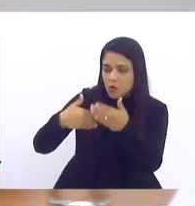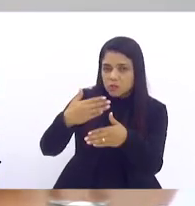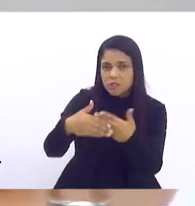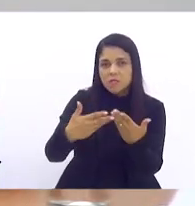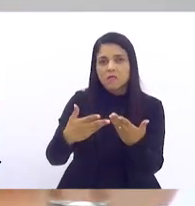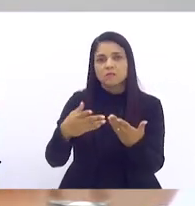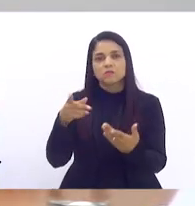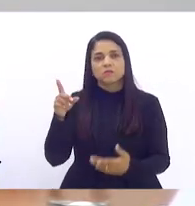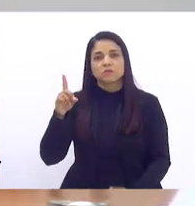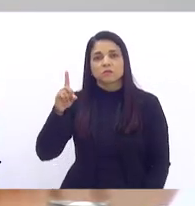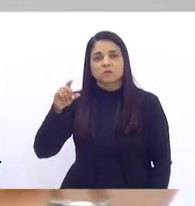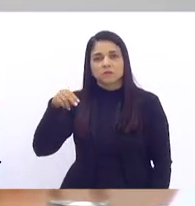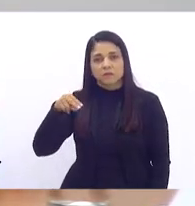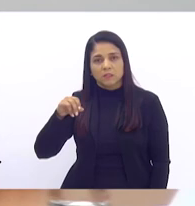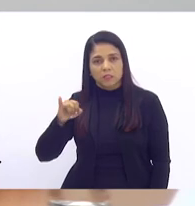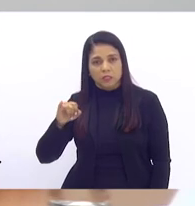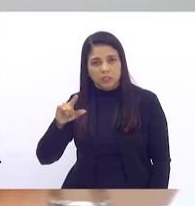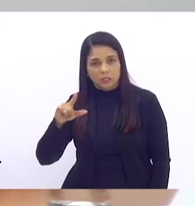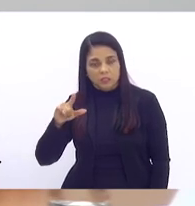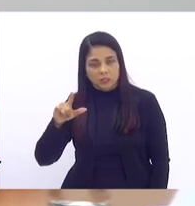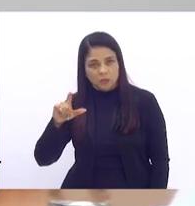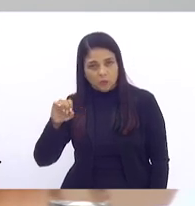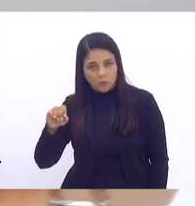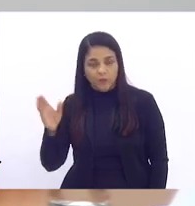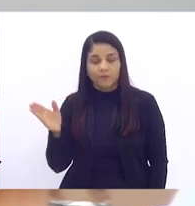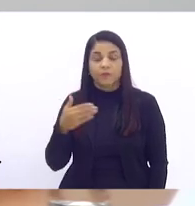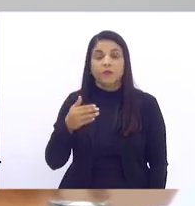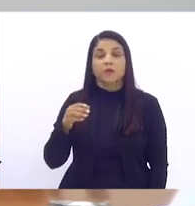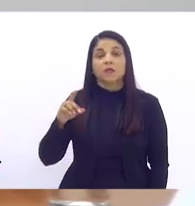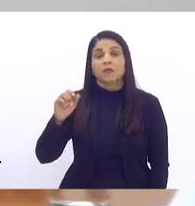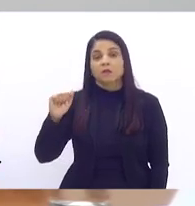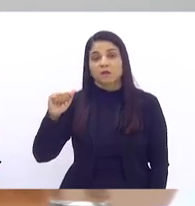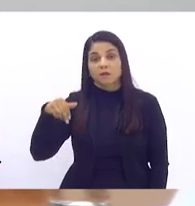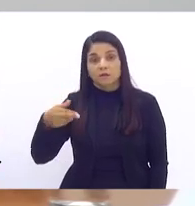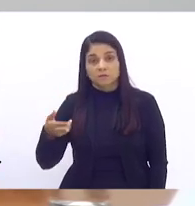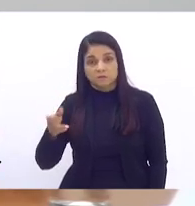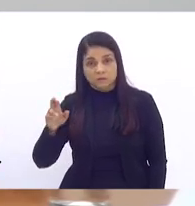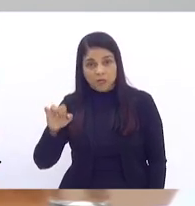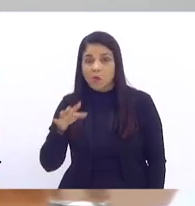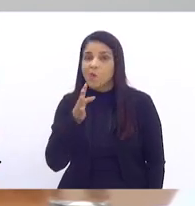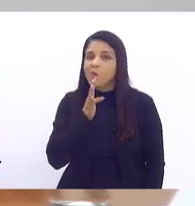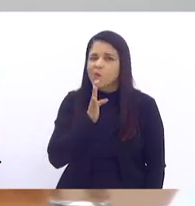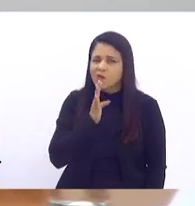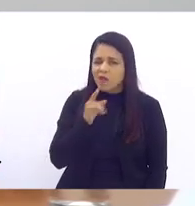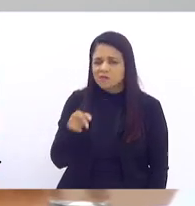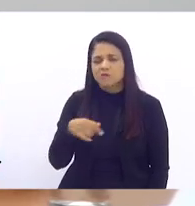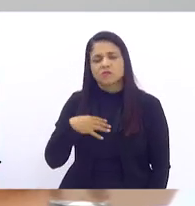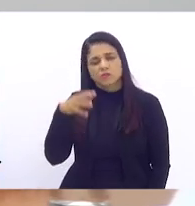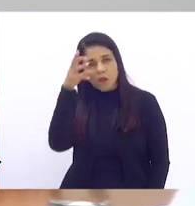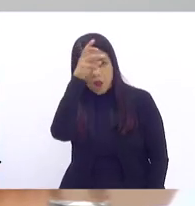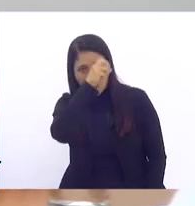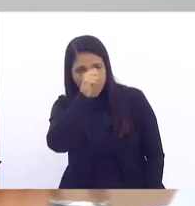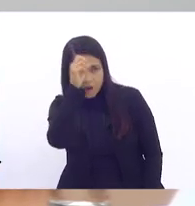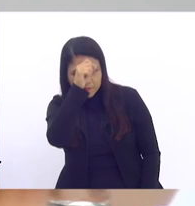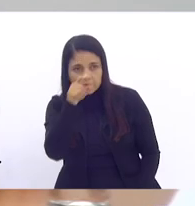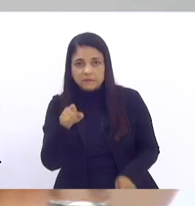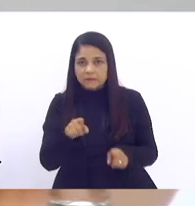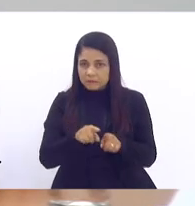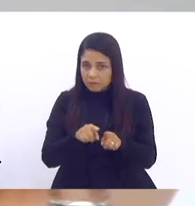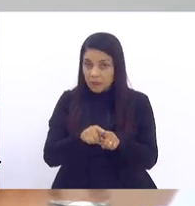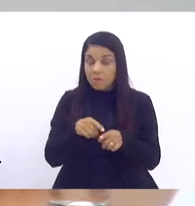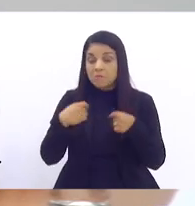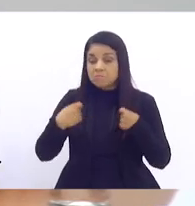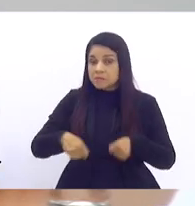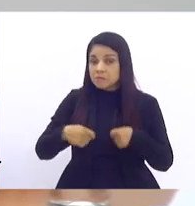o Danilo e o André conhece muito mais do que eu obviamente a gente vai aprendendo mas a gente tem que pensar como resolver